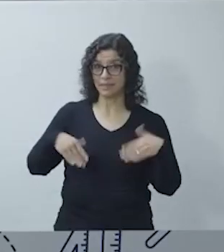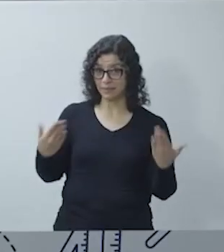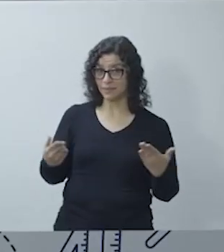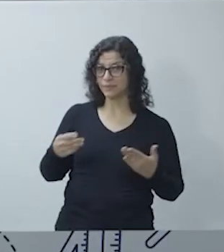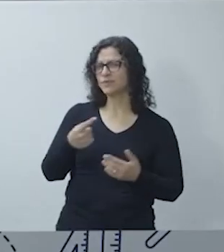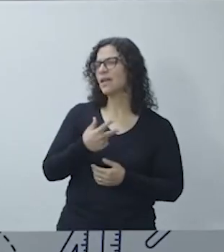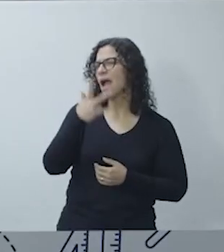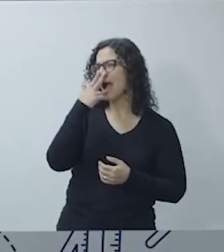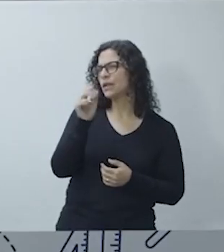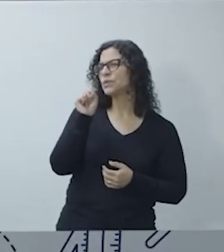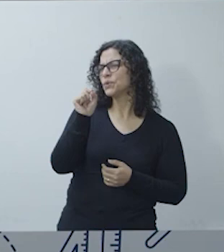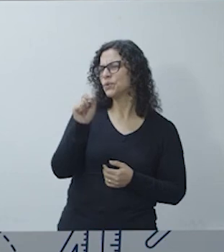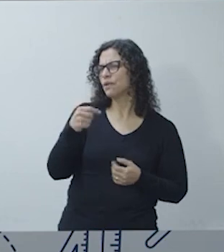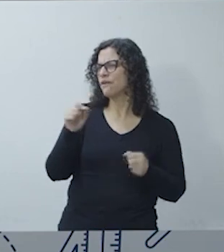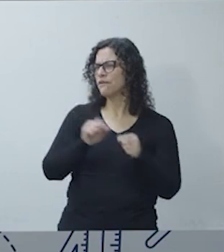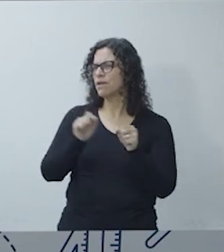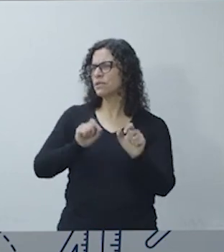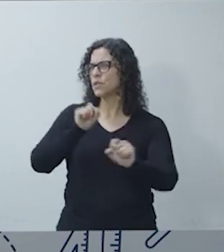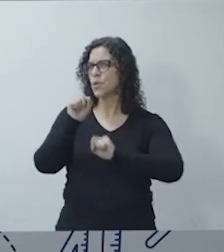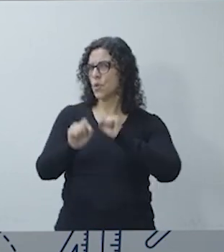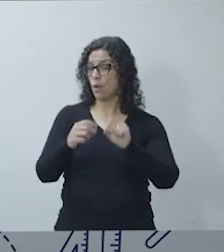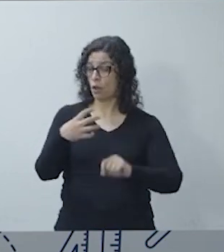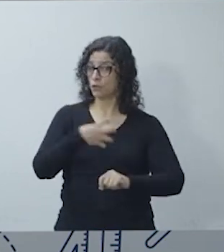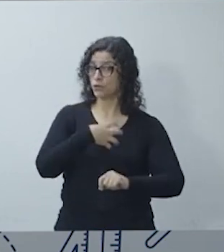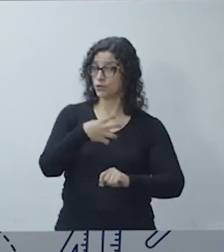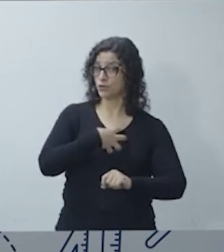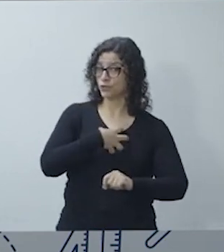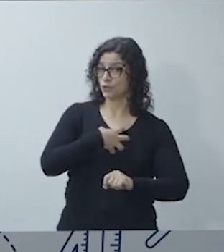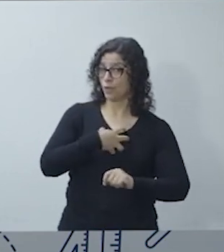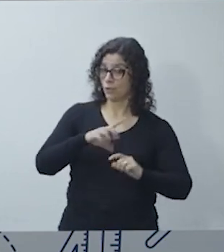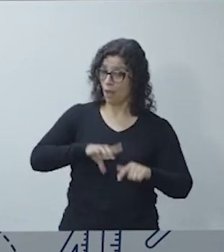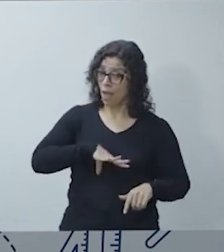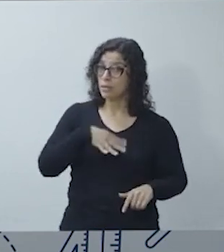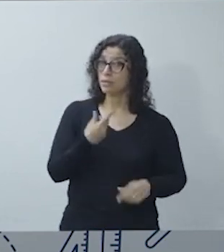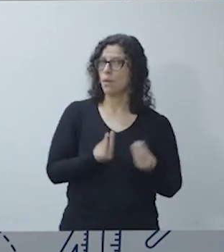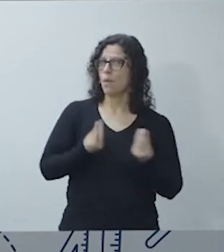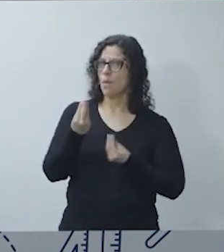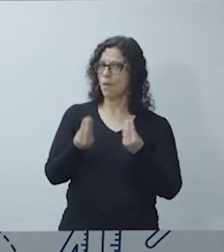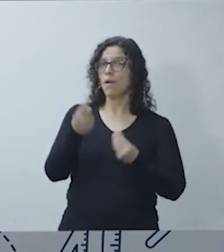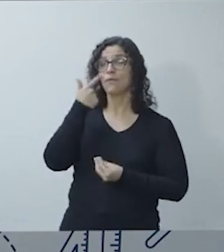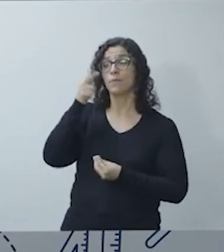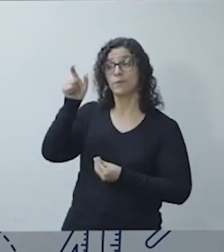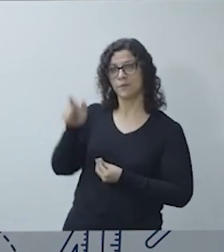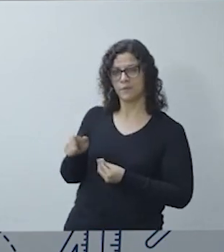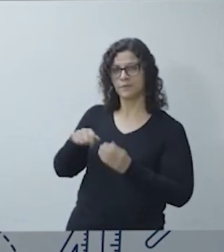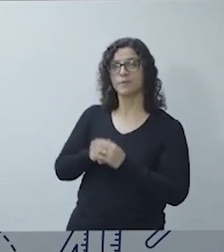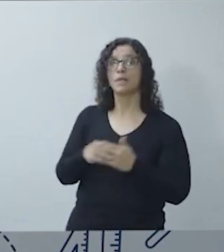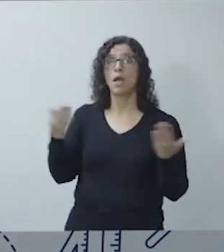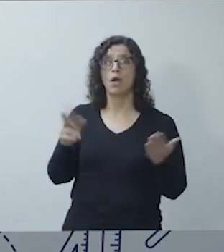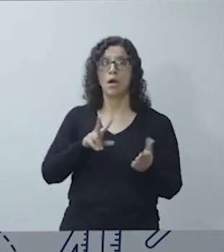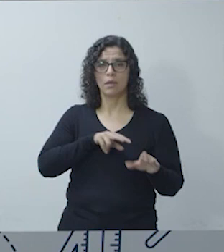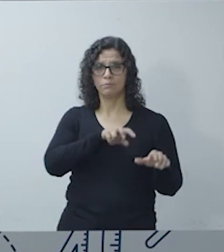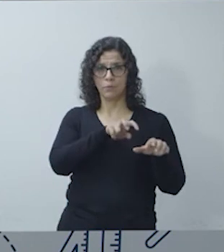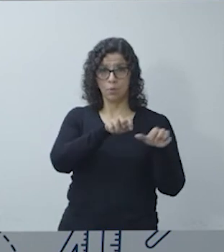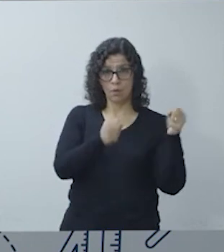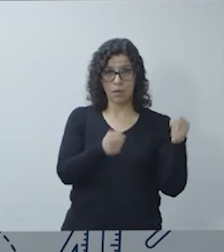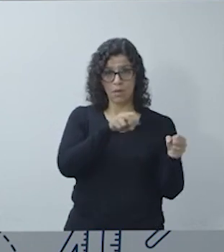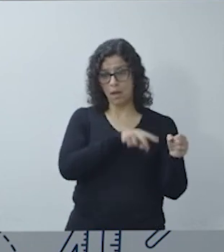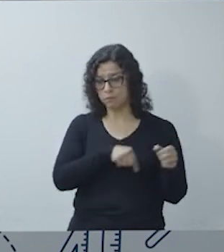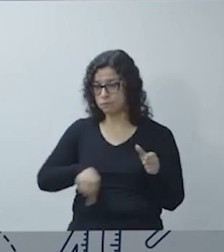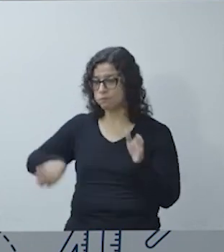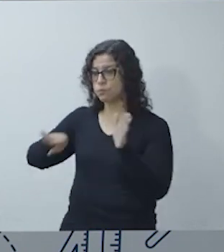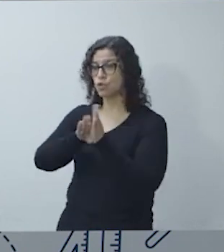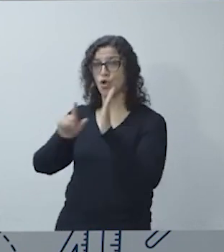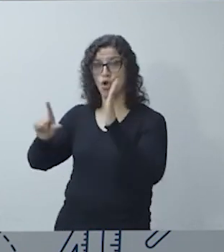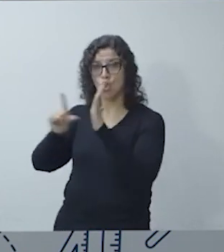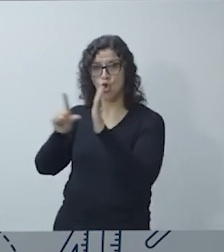Então, o que será que você faria? Qual seria a sua atitude? Vamos ver a de Antenor. Saltou, entrou na casa do